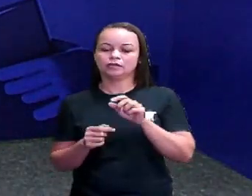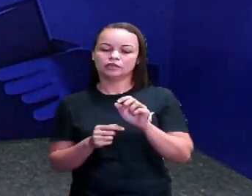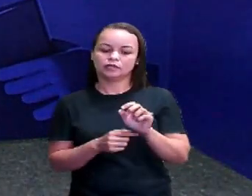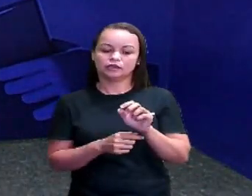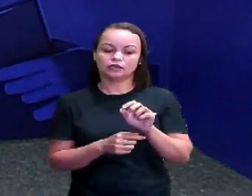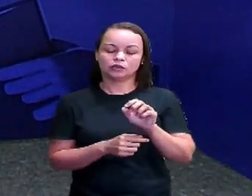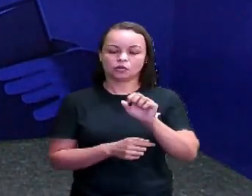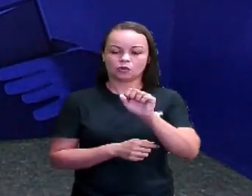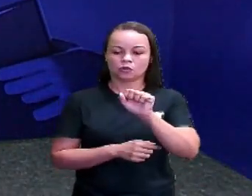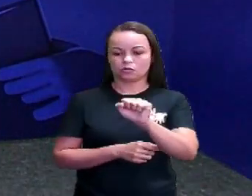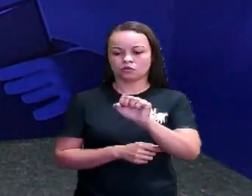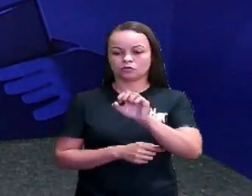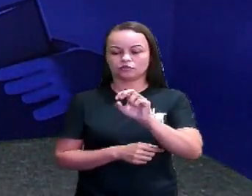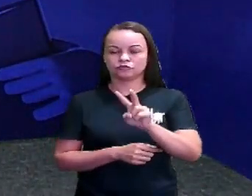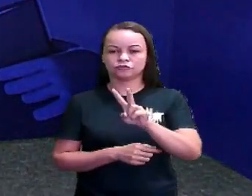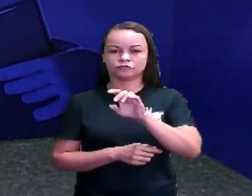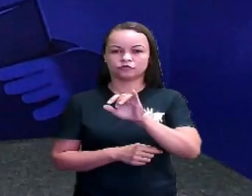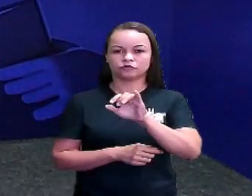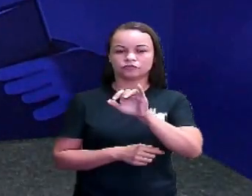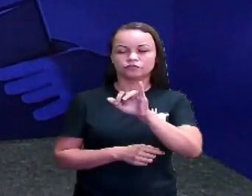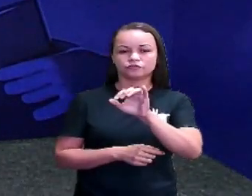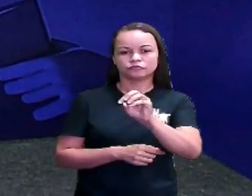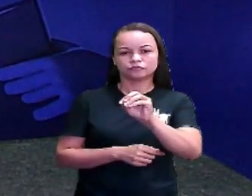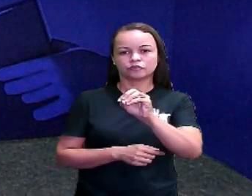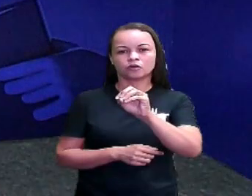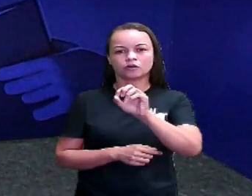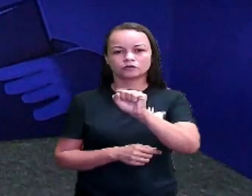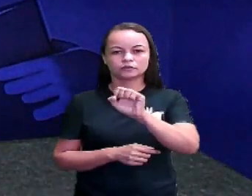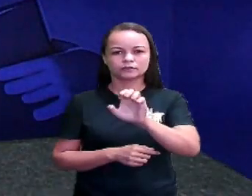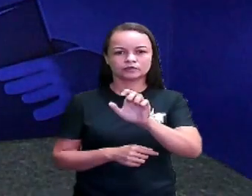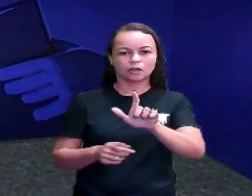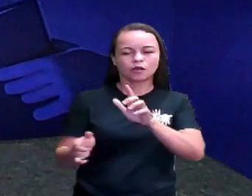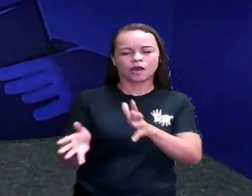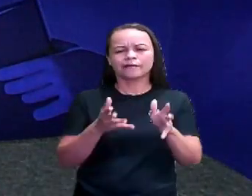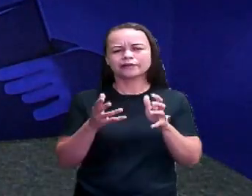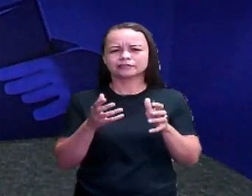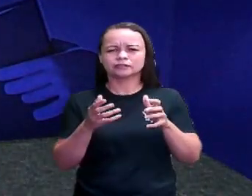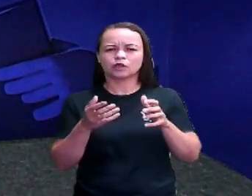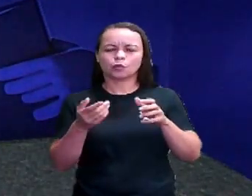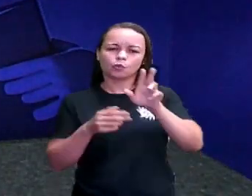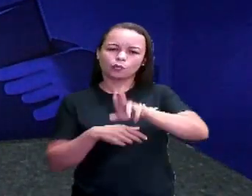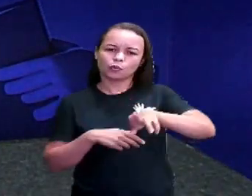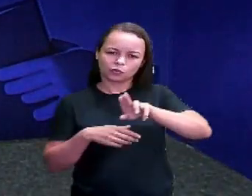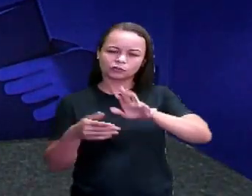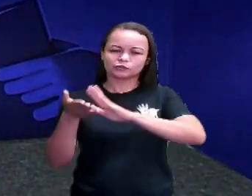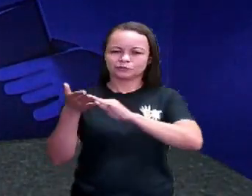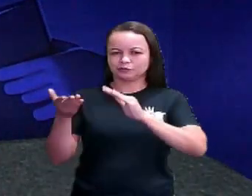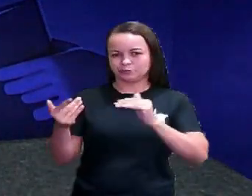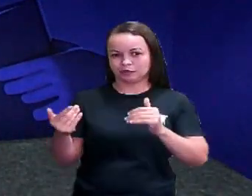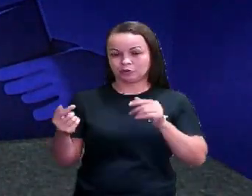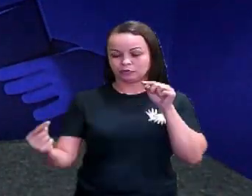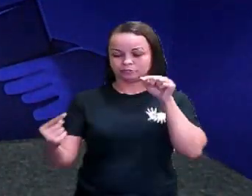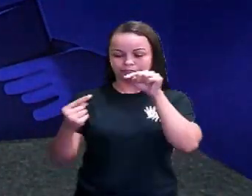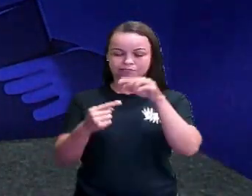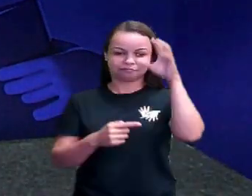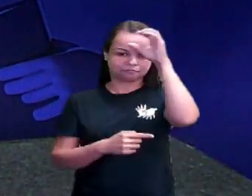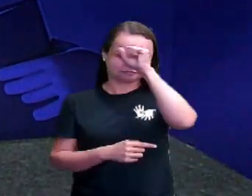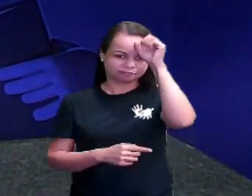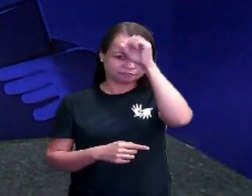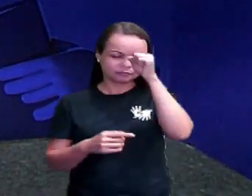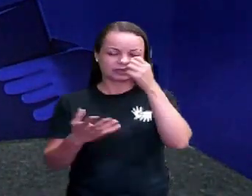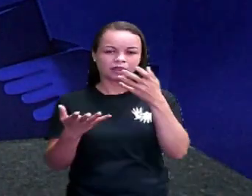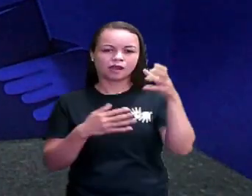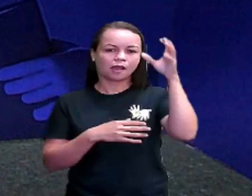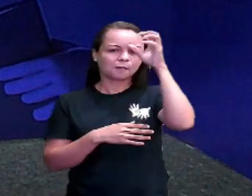língua espanhola, né? Do uso da língua espanhola. E o objetivo da nossa aula de hoje é aprender sobre